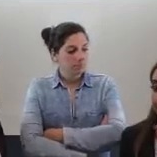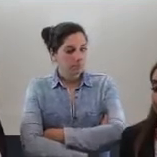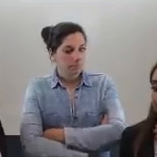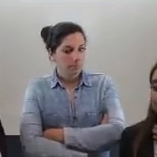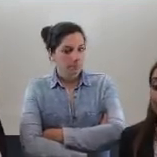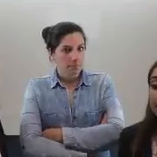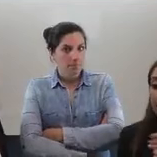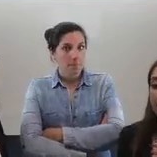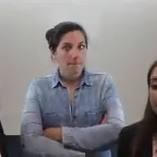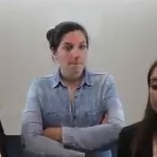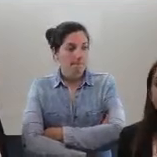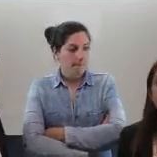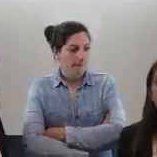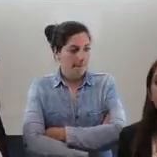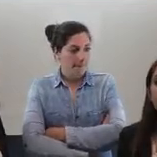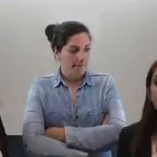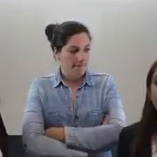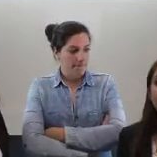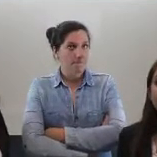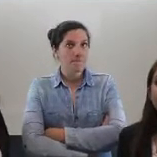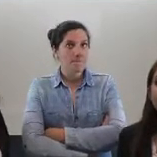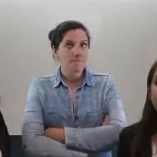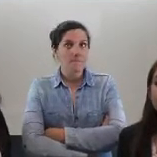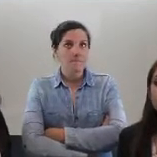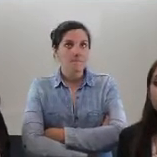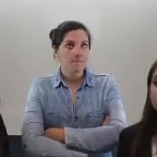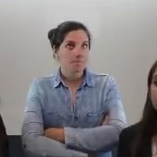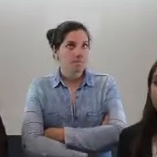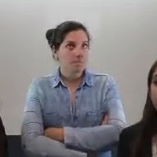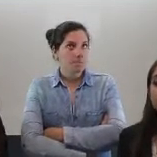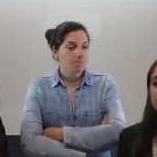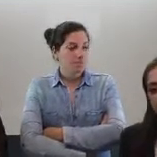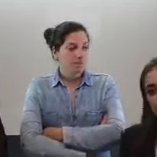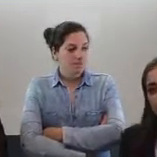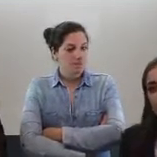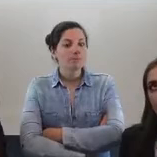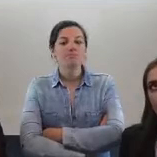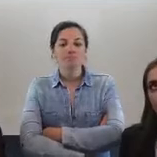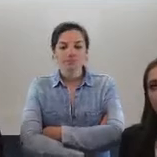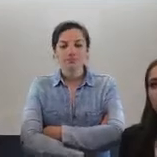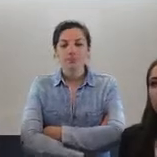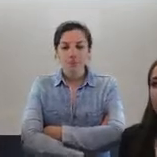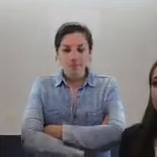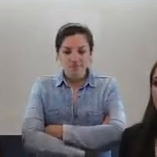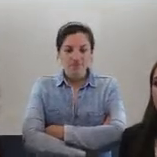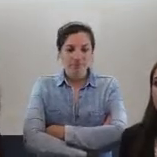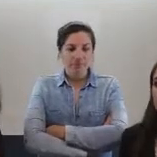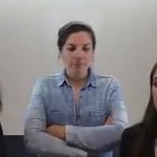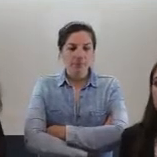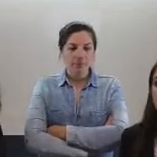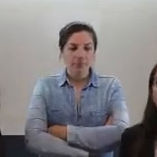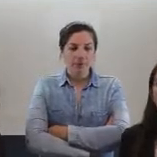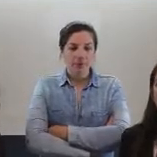gente salientar aqui é que é interessante sempre ter artigos, fontes recentes, né? A menos que o trabalho